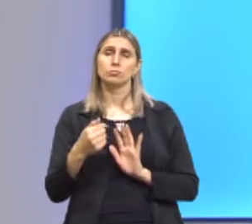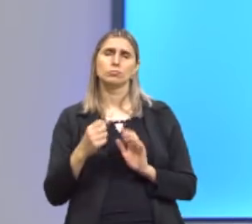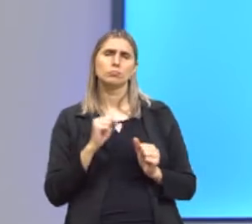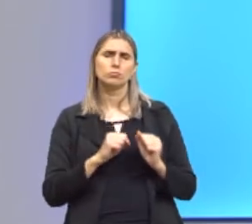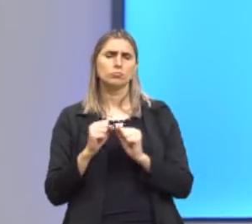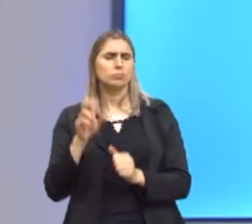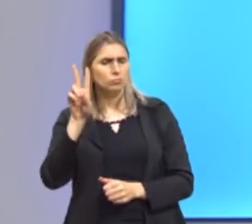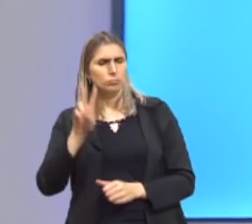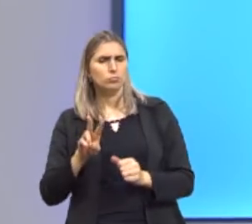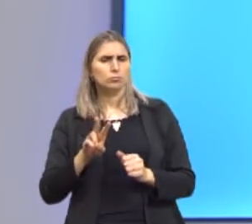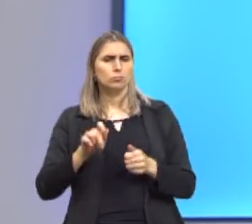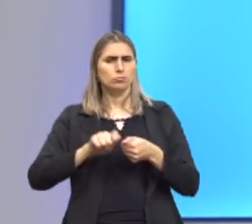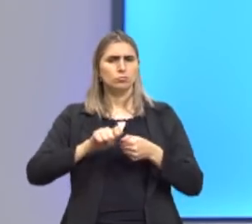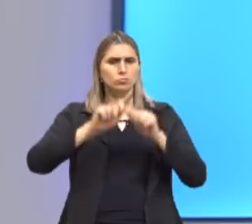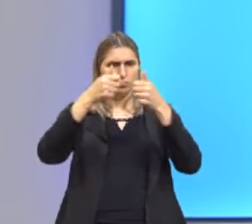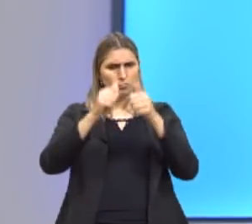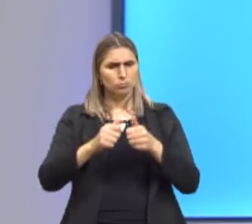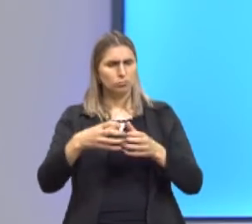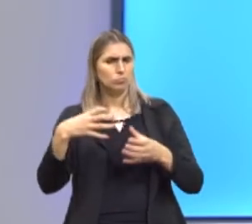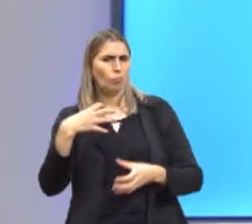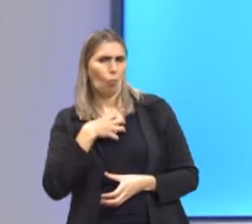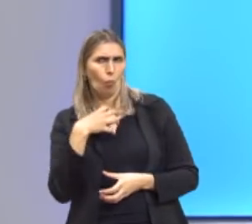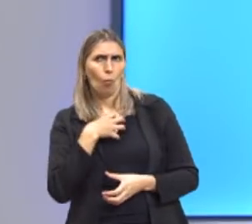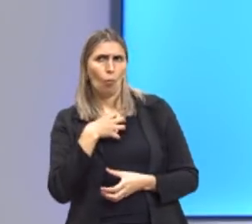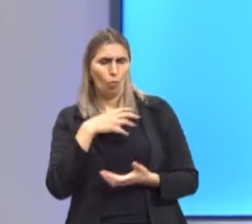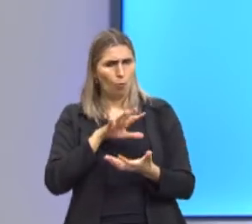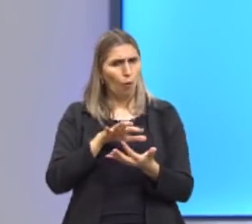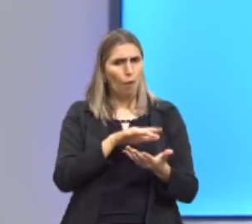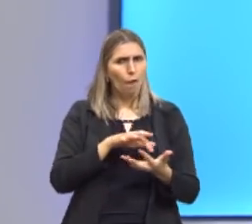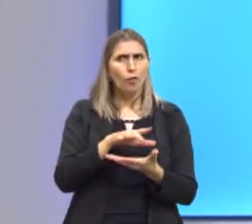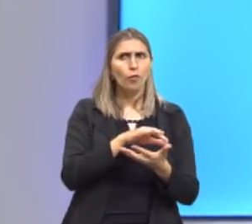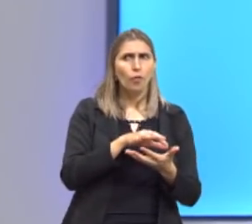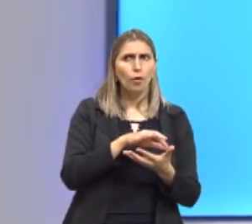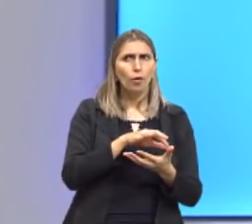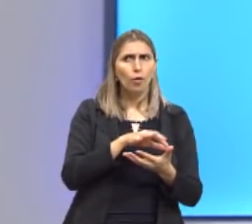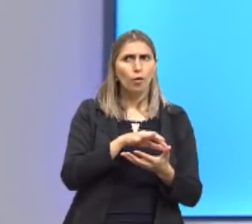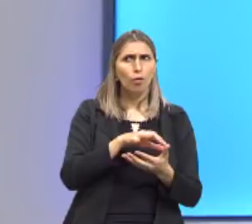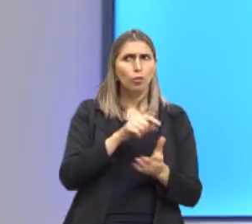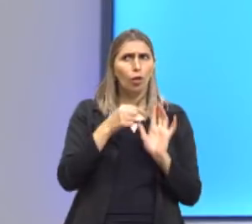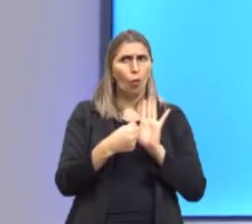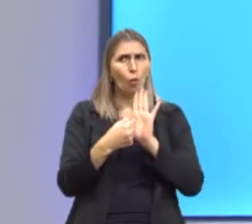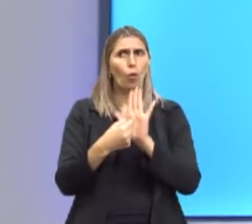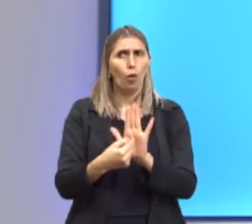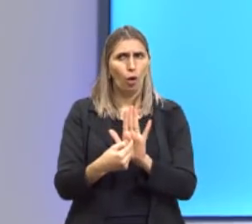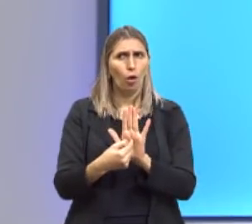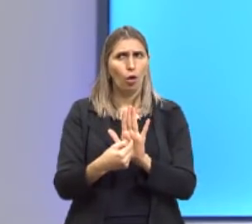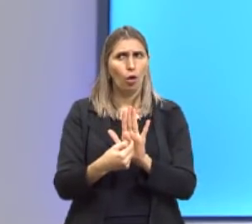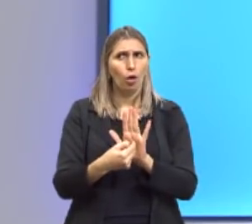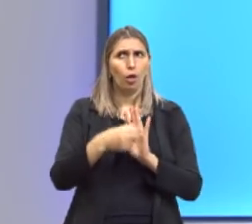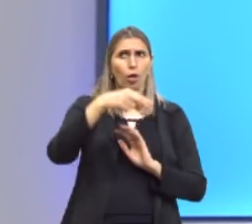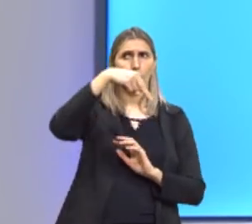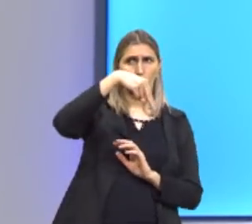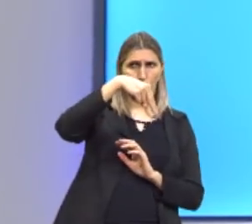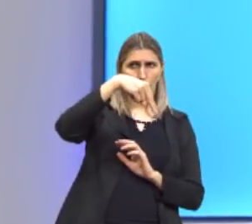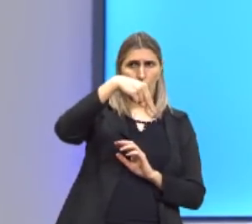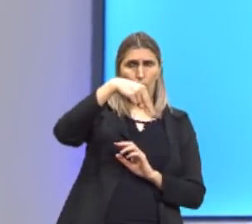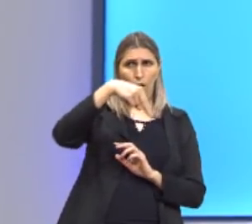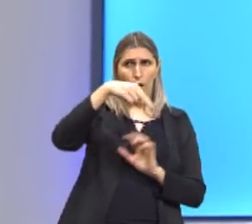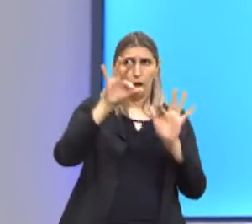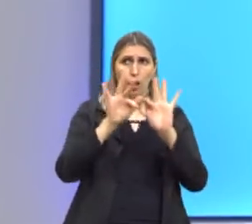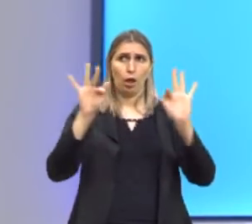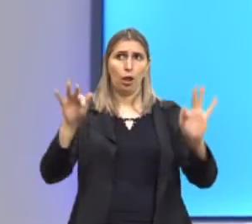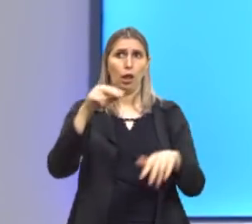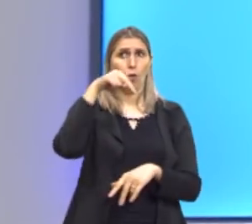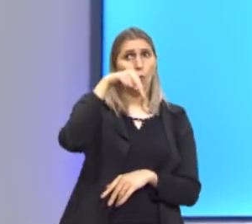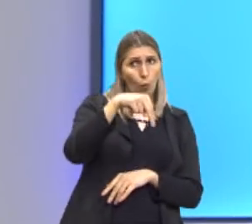ver que a formação de imagens tem uma fórmula. Então, essa fórmula é aquela ali que está no quadro. Anote aí, N, o número de imagens, esse N,